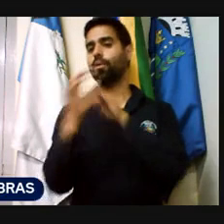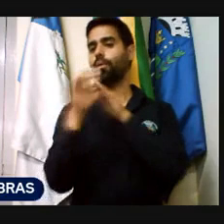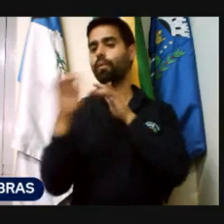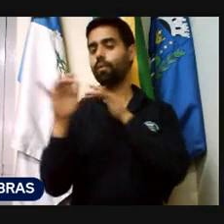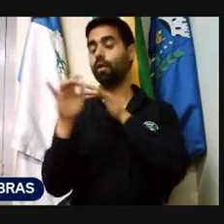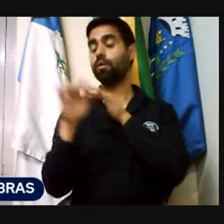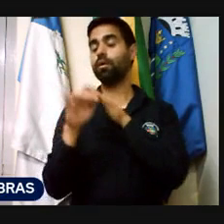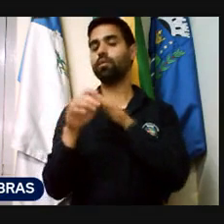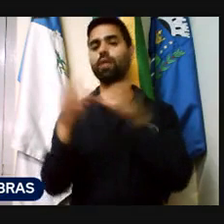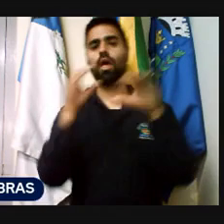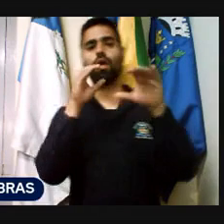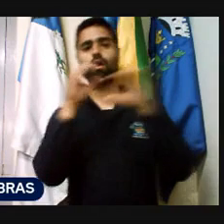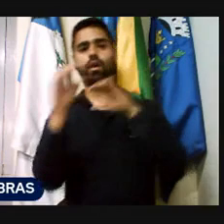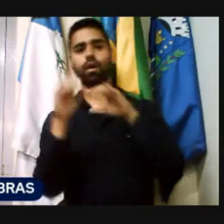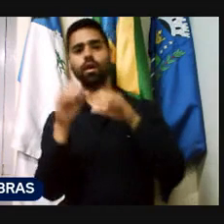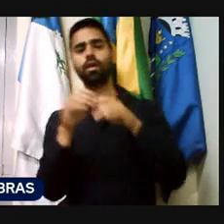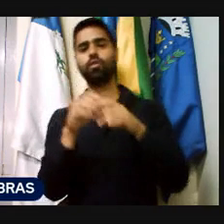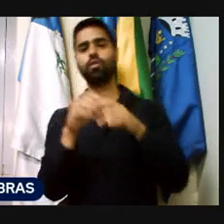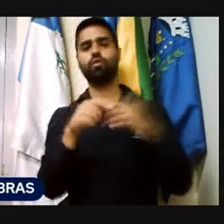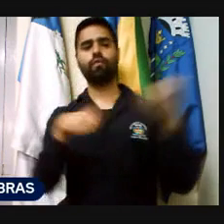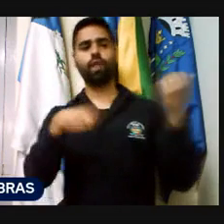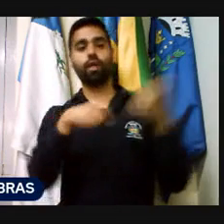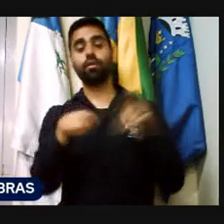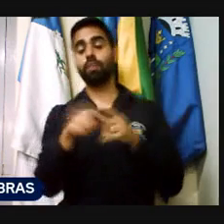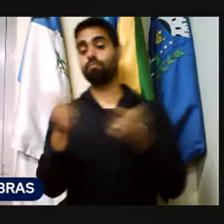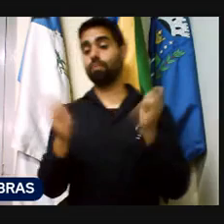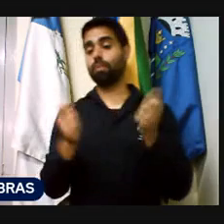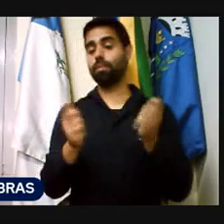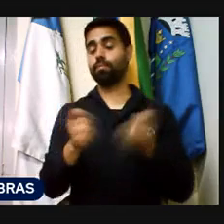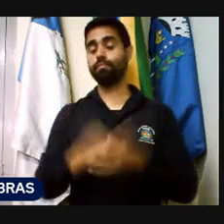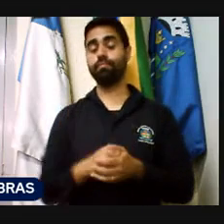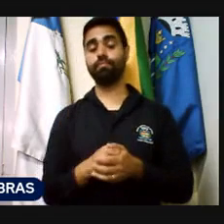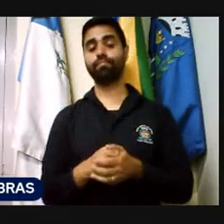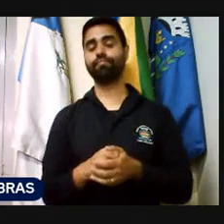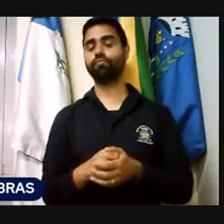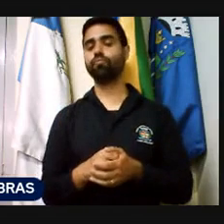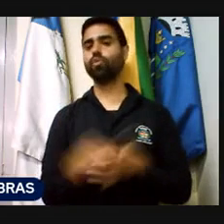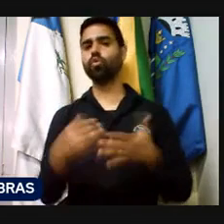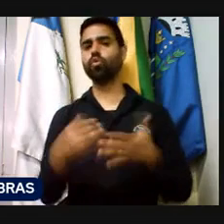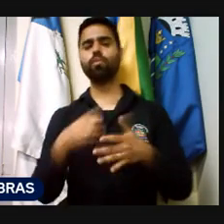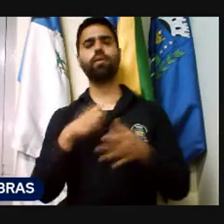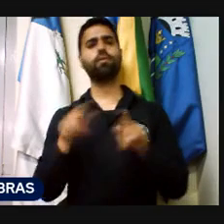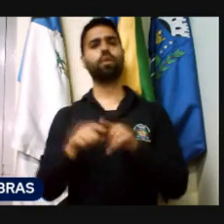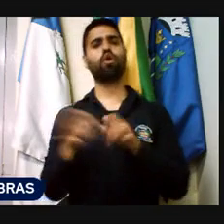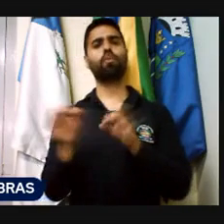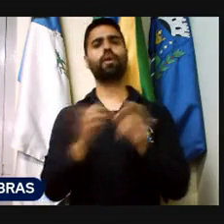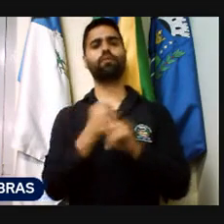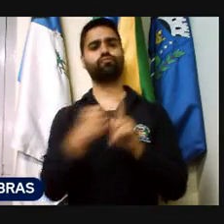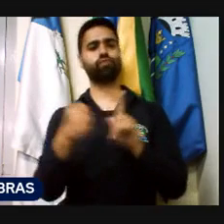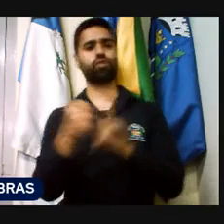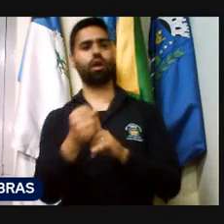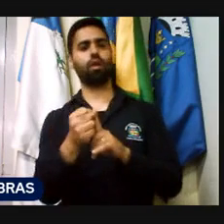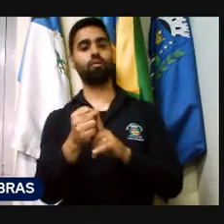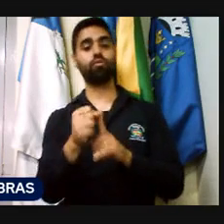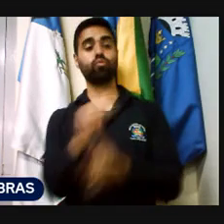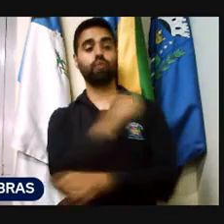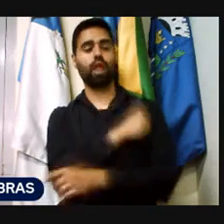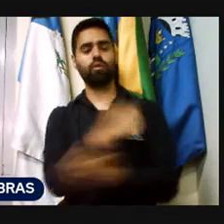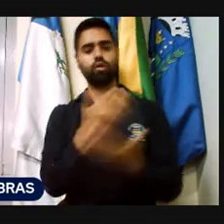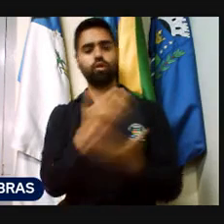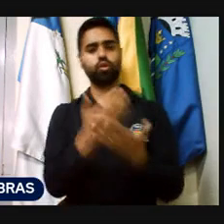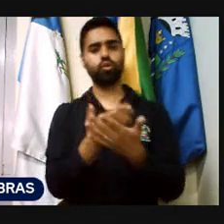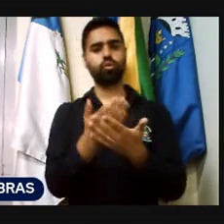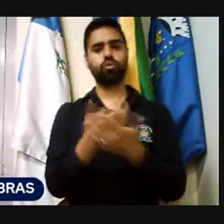transversa, canto coral, violino e bateria. A orquestra faz parte de um projeto social onde os alunos estudam música e artes de